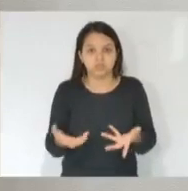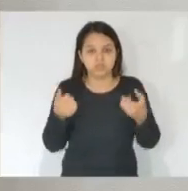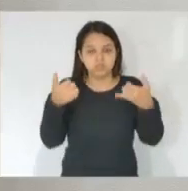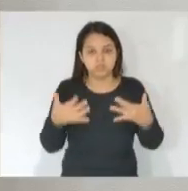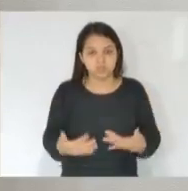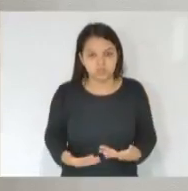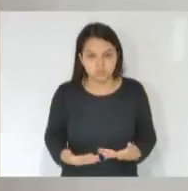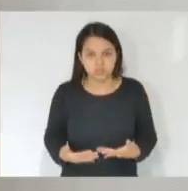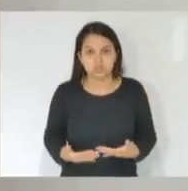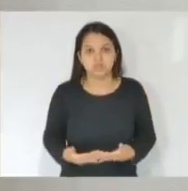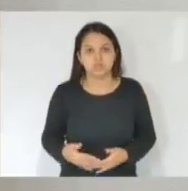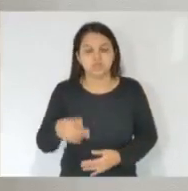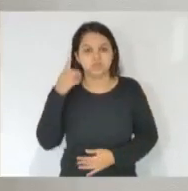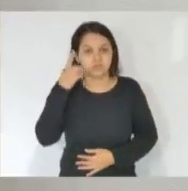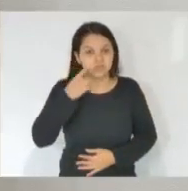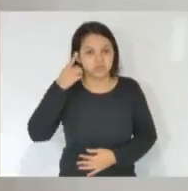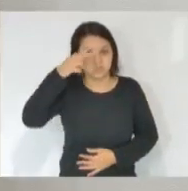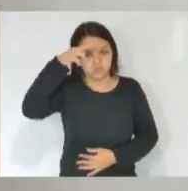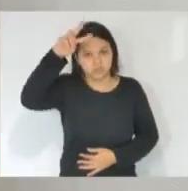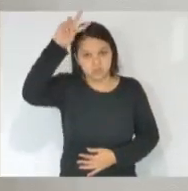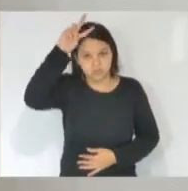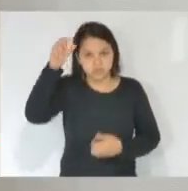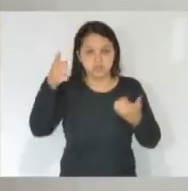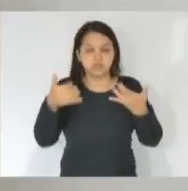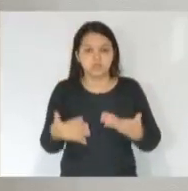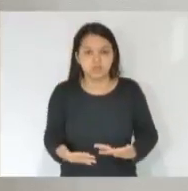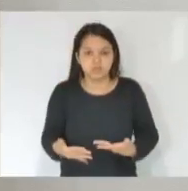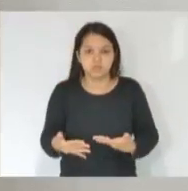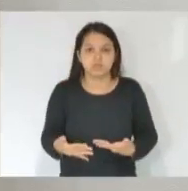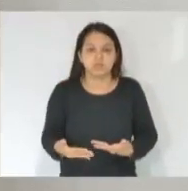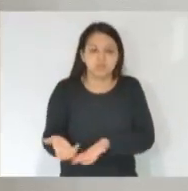deputado Vicente Caro Preso falou na arrecadação.